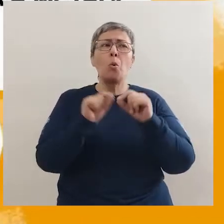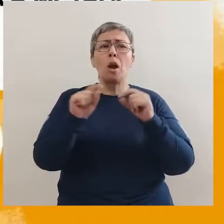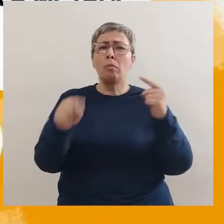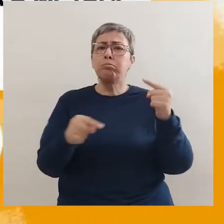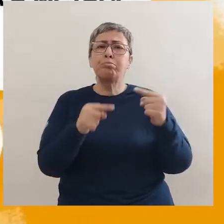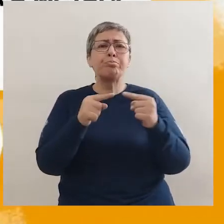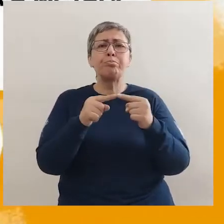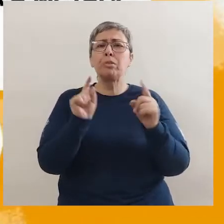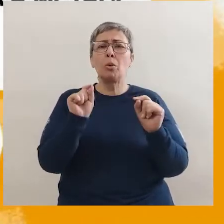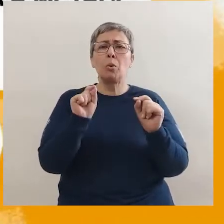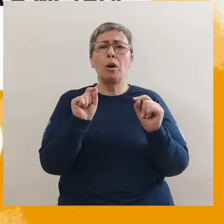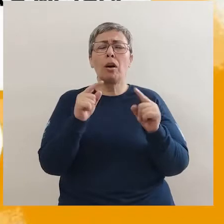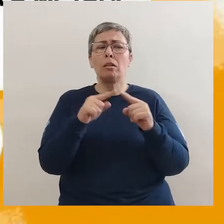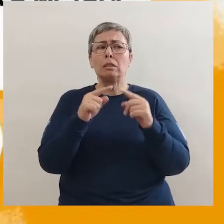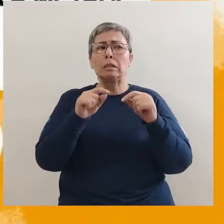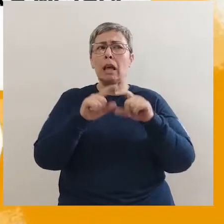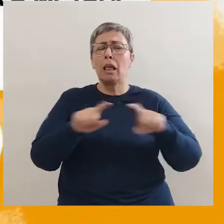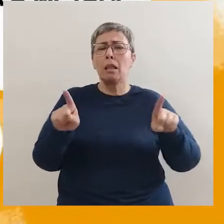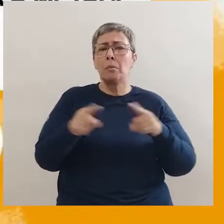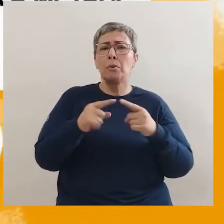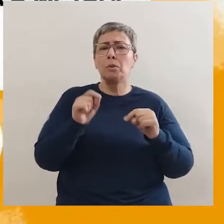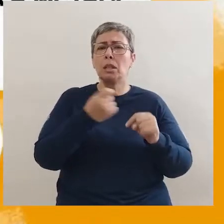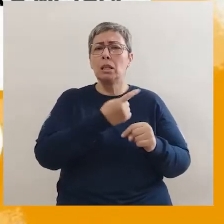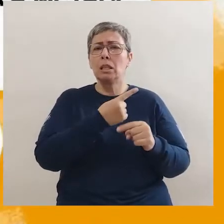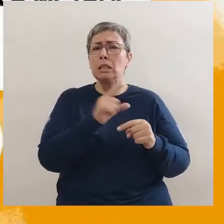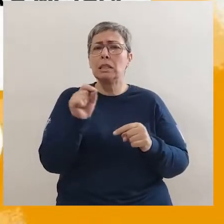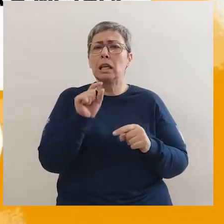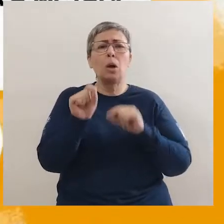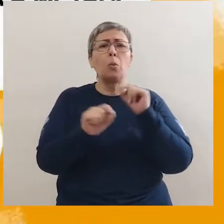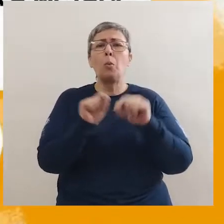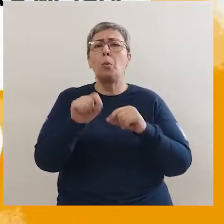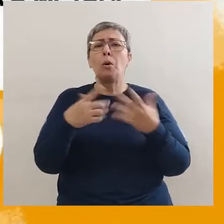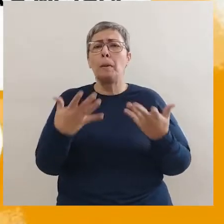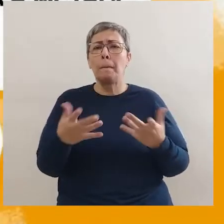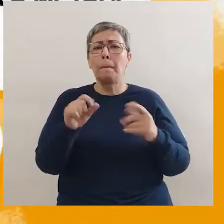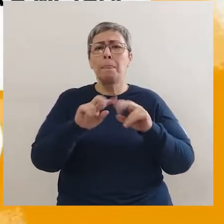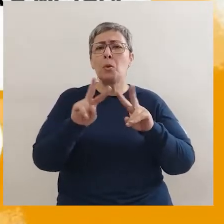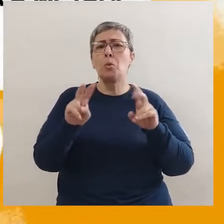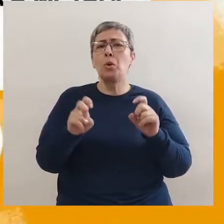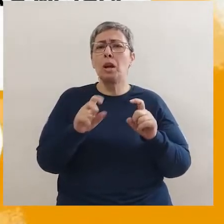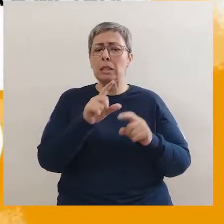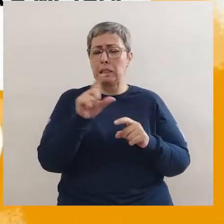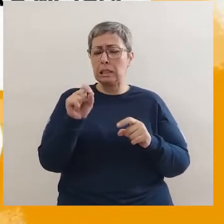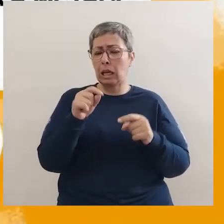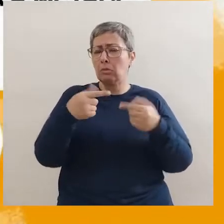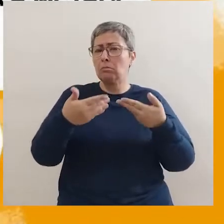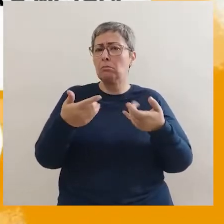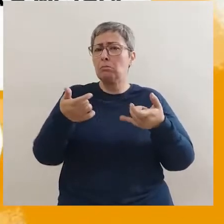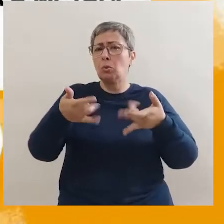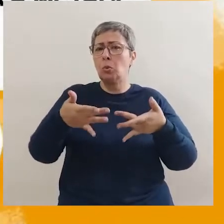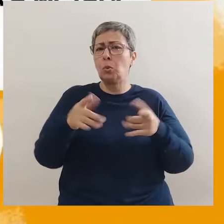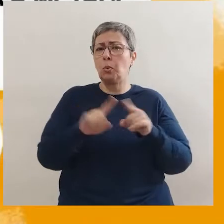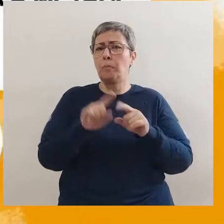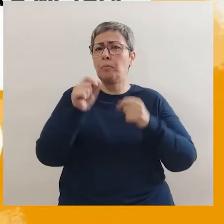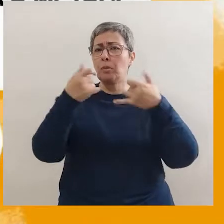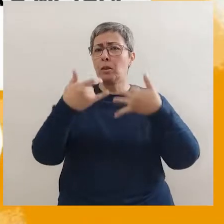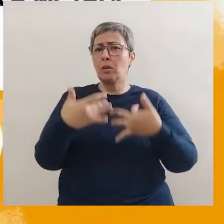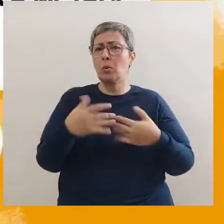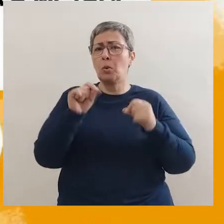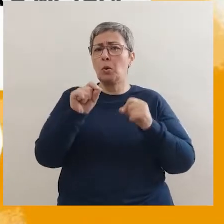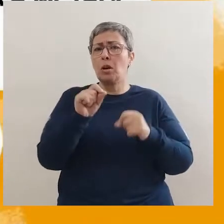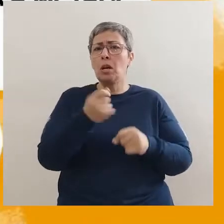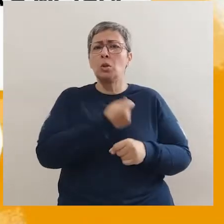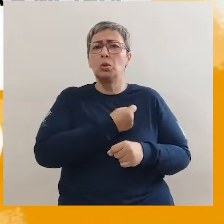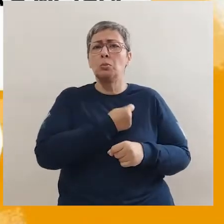aí no repente? Esse número 100 está se referindo a quê? Sobre o que os repentistas estão falando quando eles citam o número